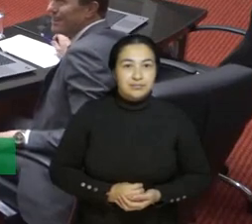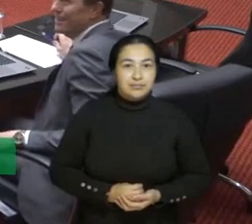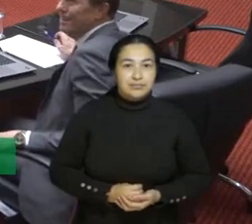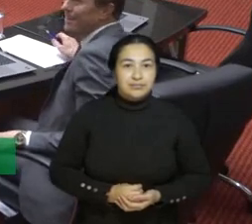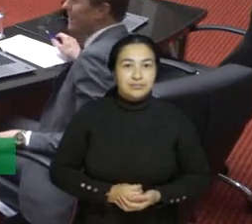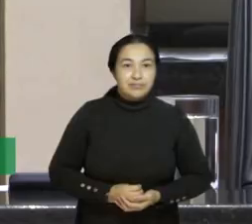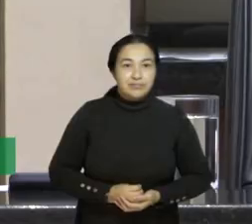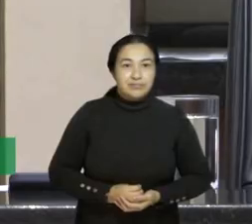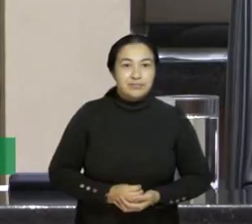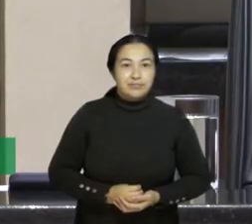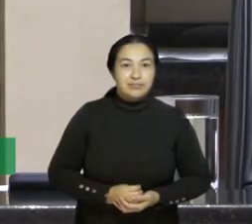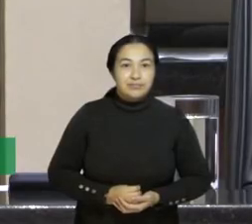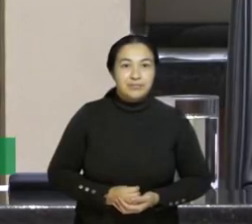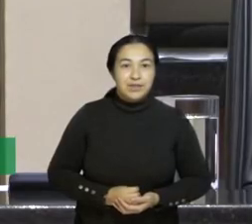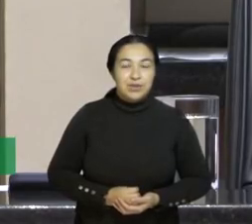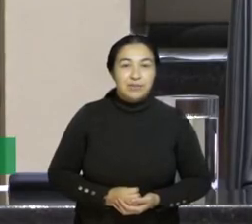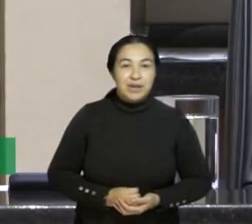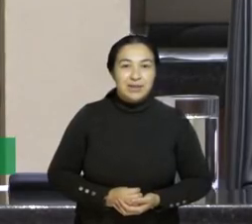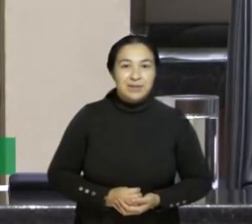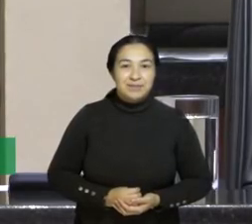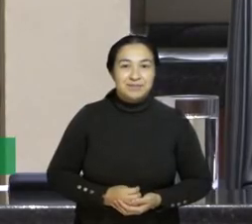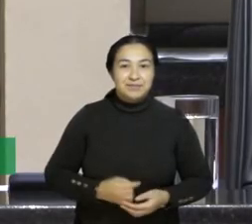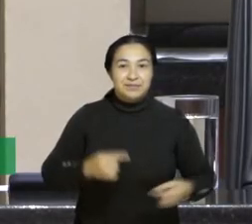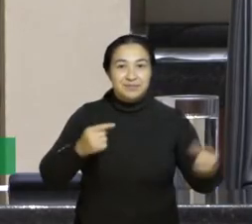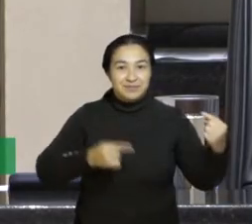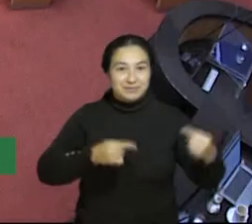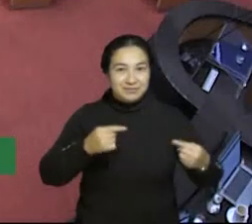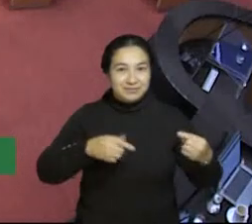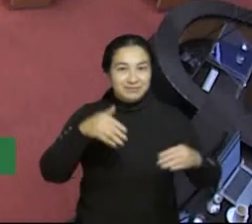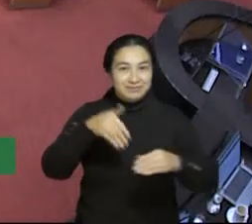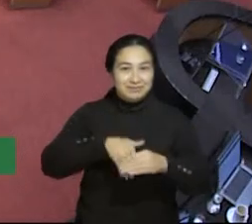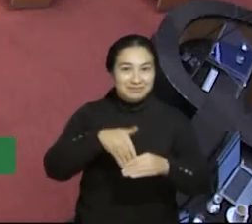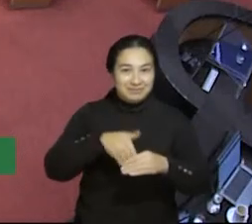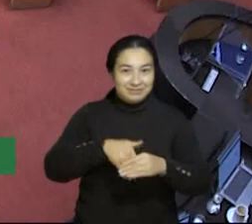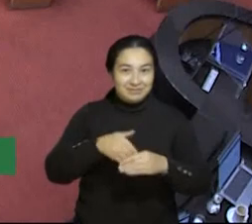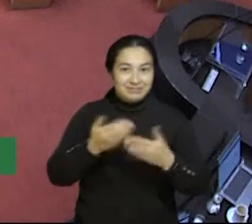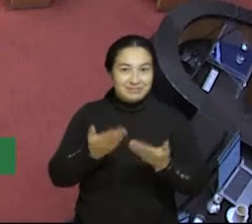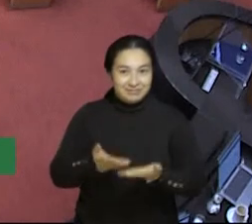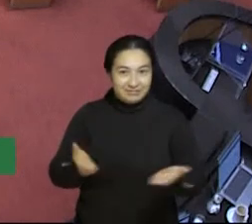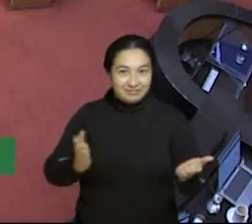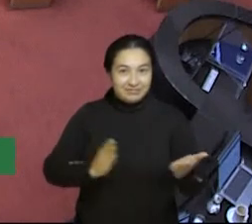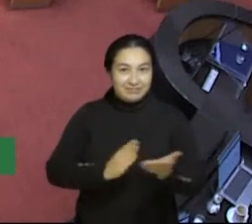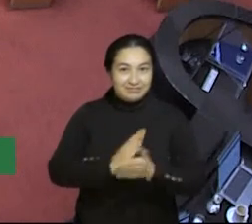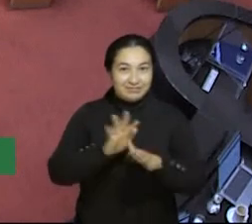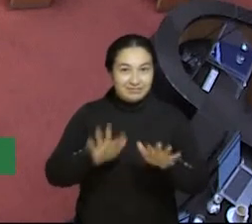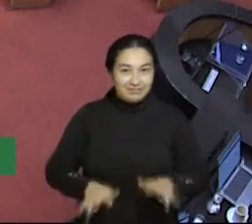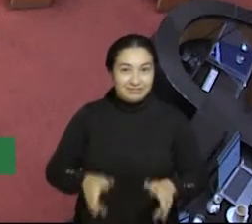Não havendo mais quem queira discutir, em votação. Deputados que aprovam, permaneçam como se encontra.